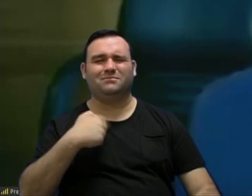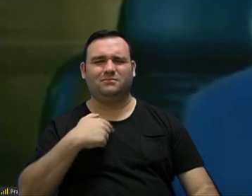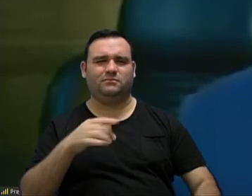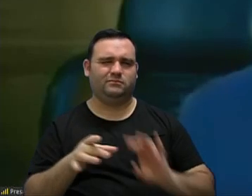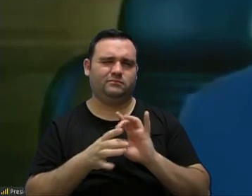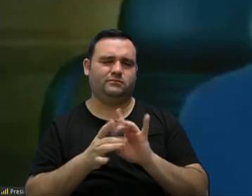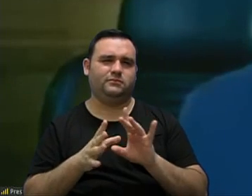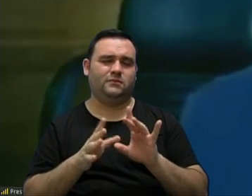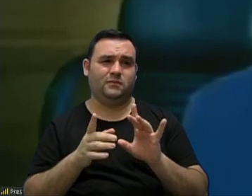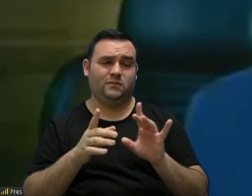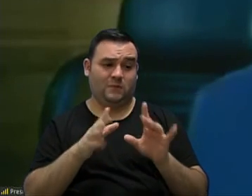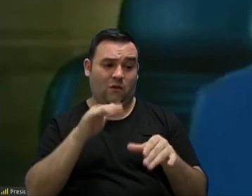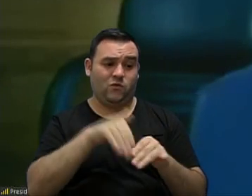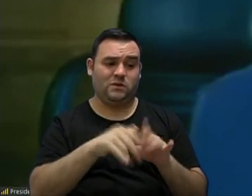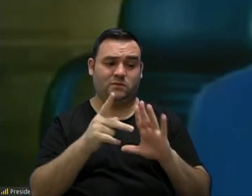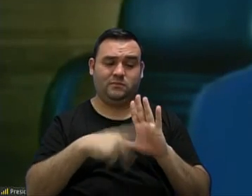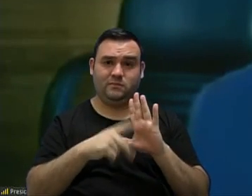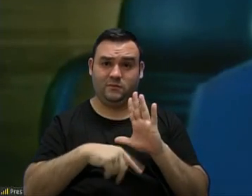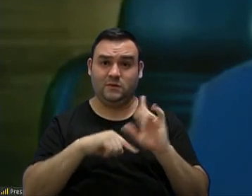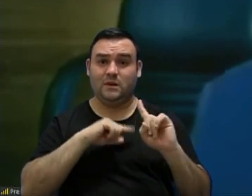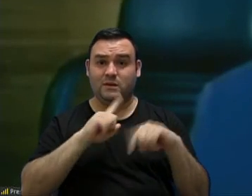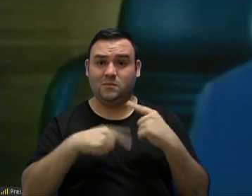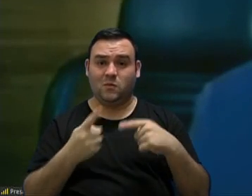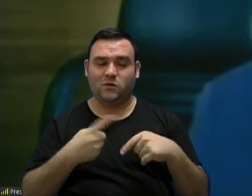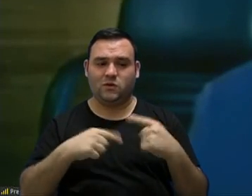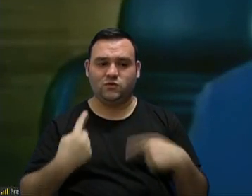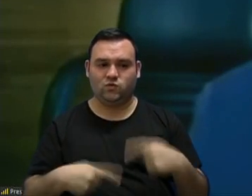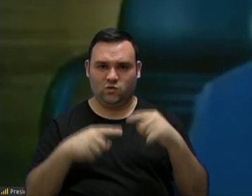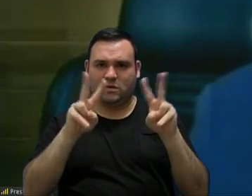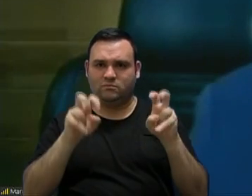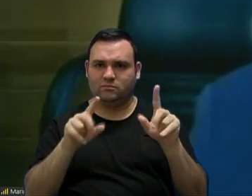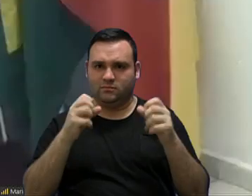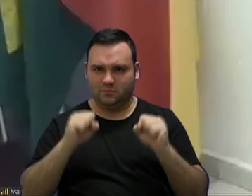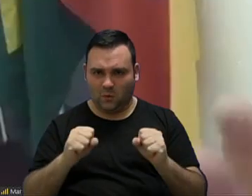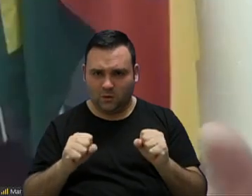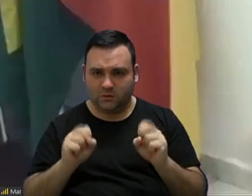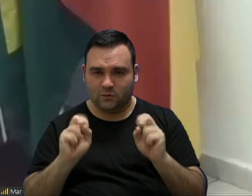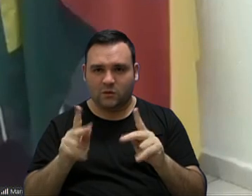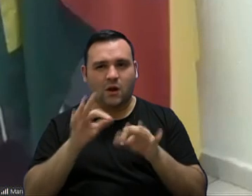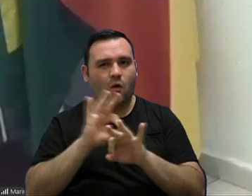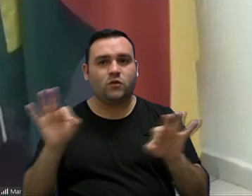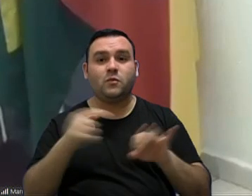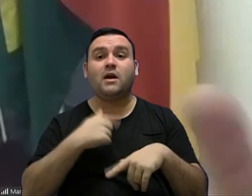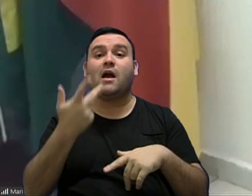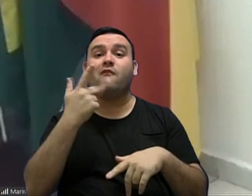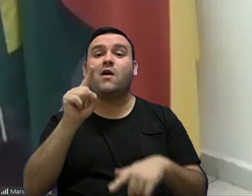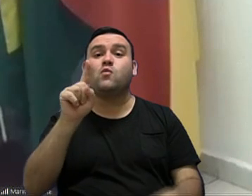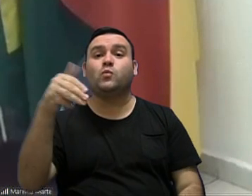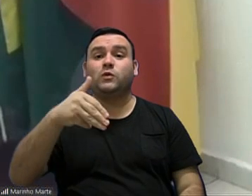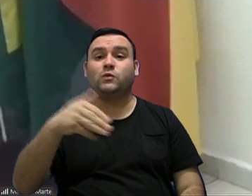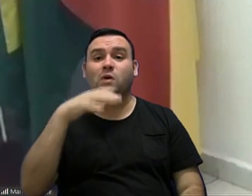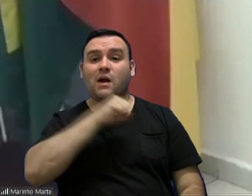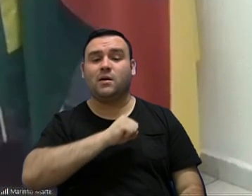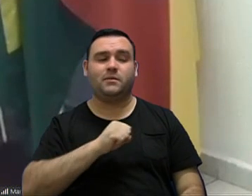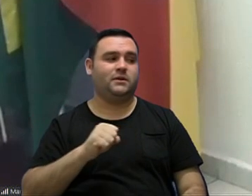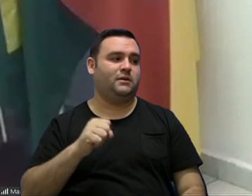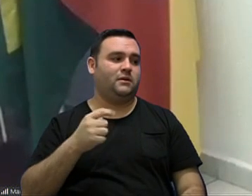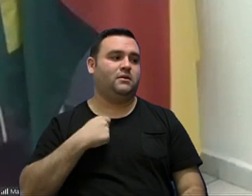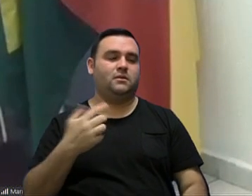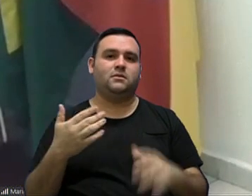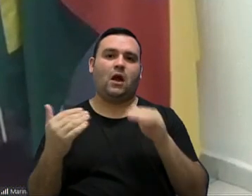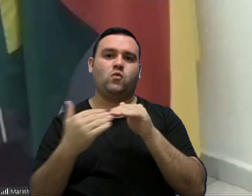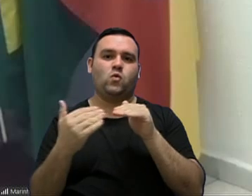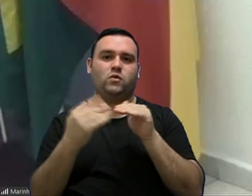se você me permite, só deixa eu votar esse projeto e a gente já volta nessa discussão. Tá bom, tá ótimo. Eu queria falar um minutinho, mas eu vou acatar